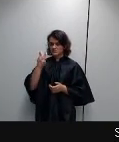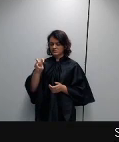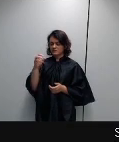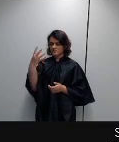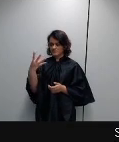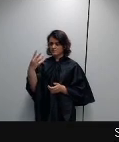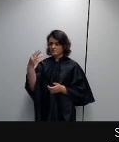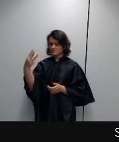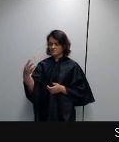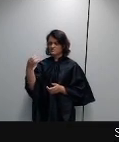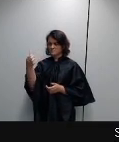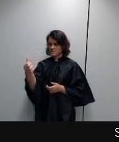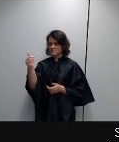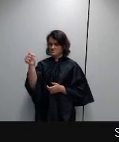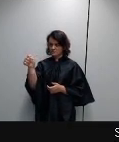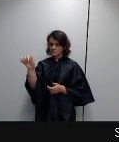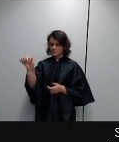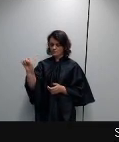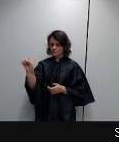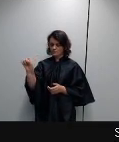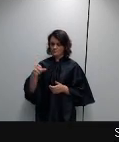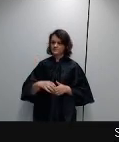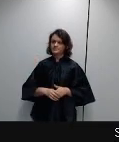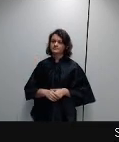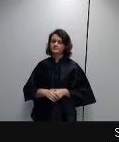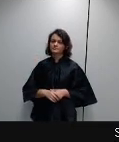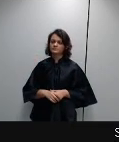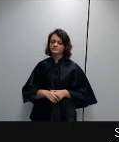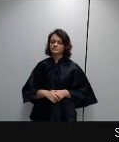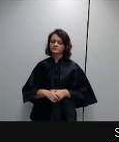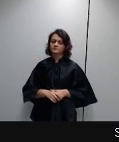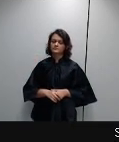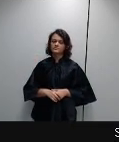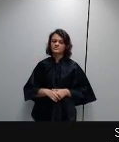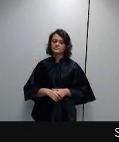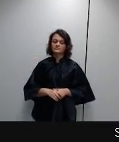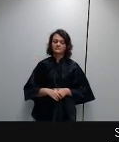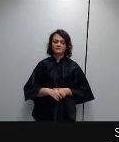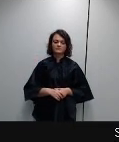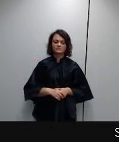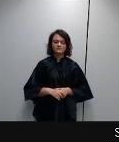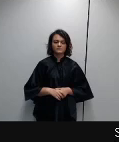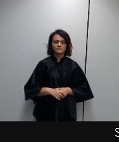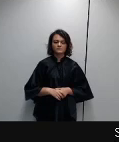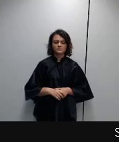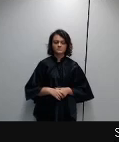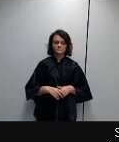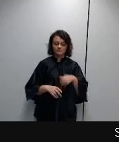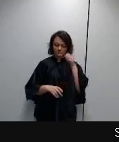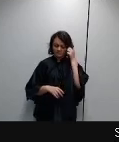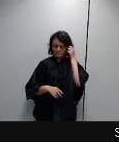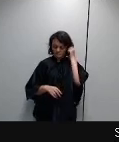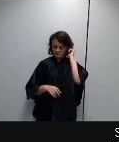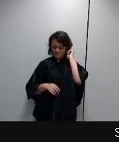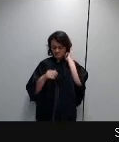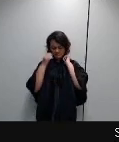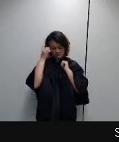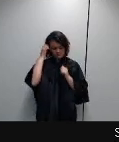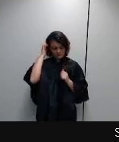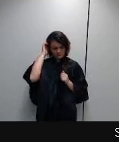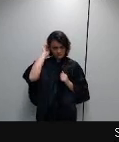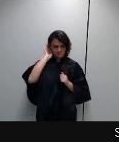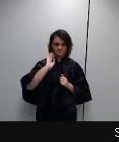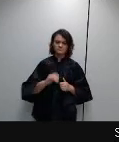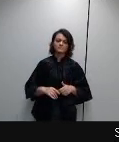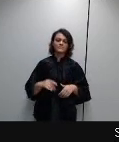6 7 8 as preferências do Rua a proclamação dos resultados de